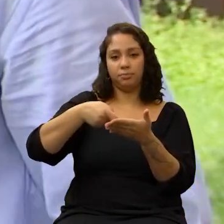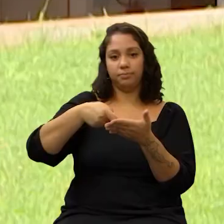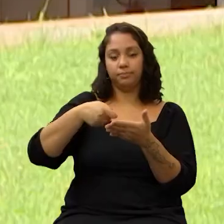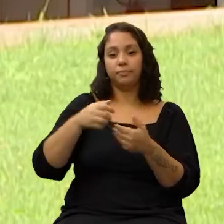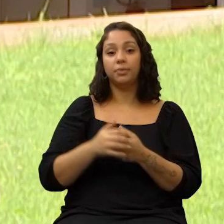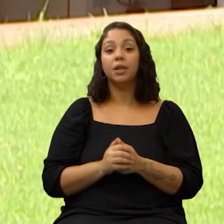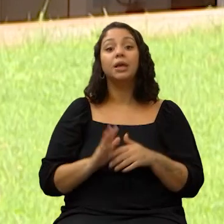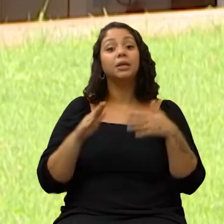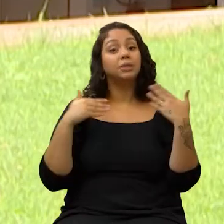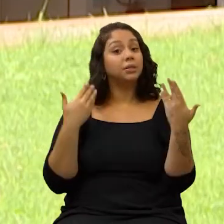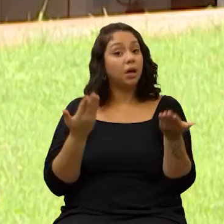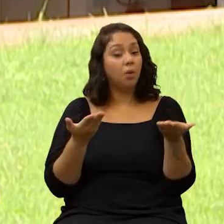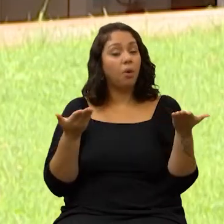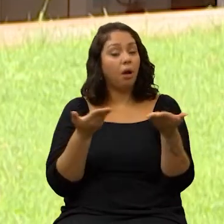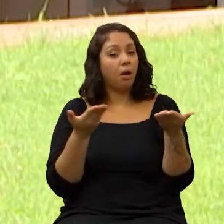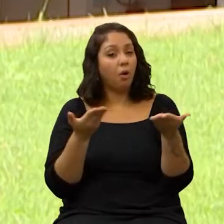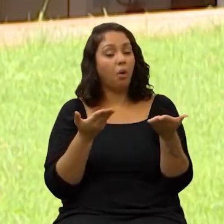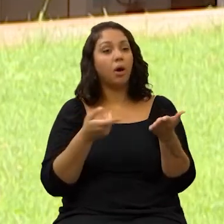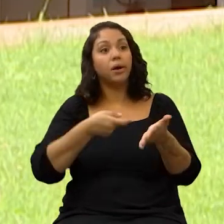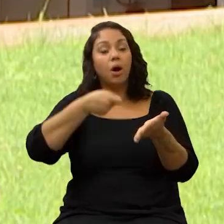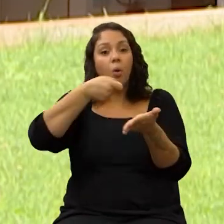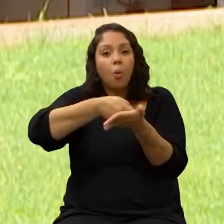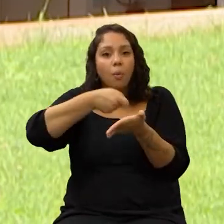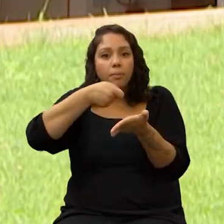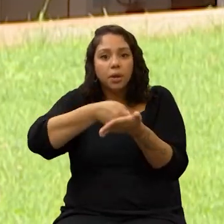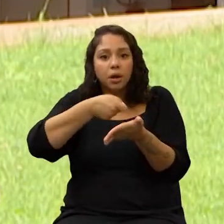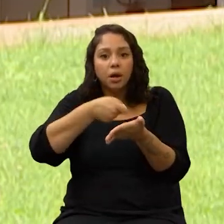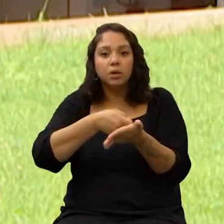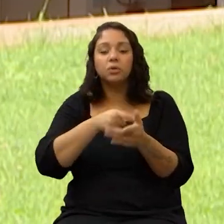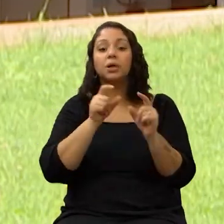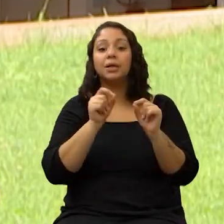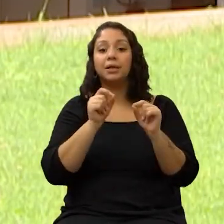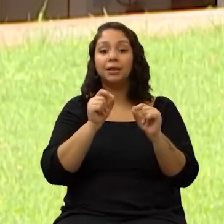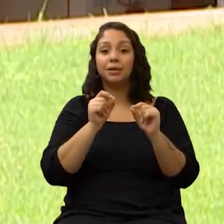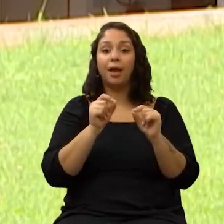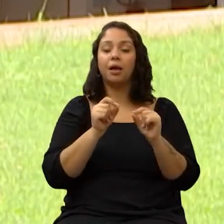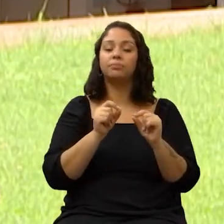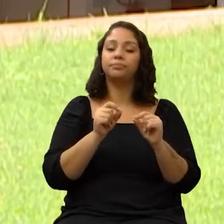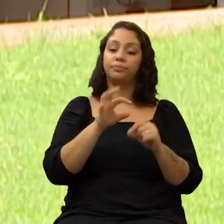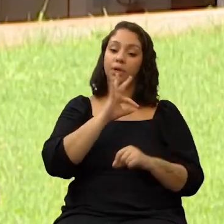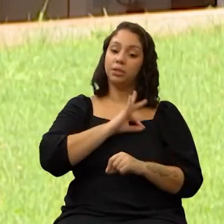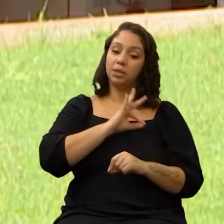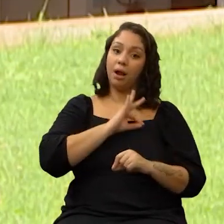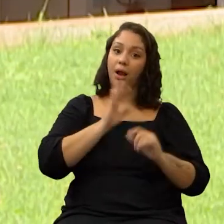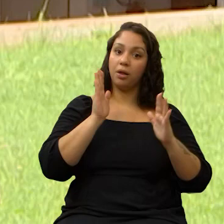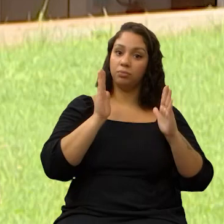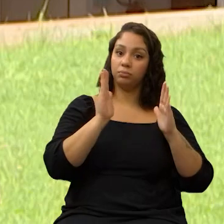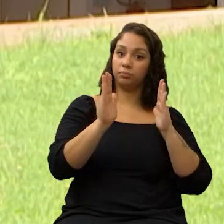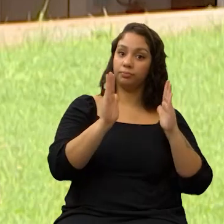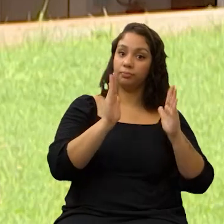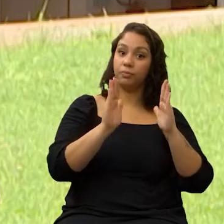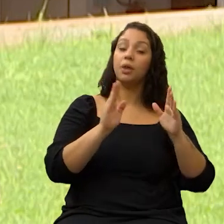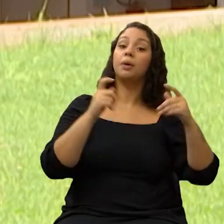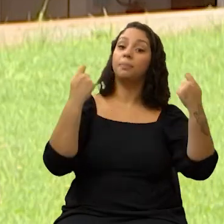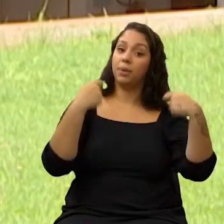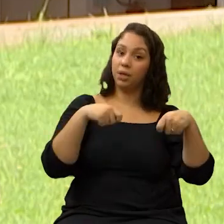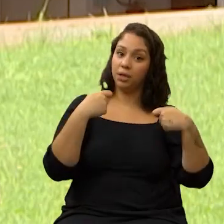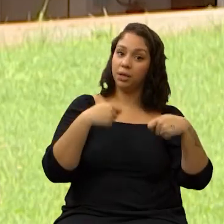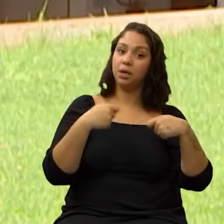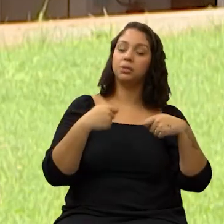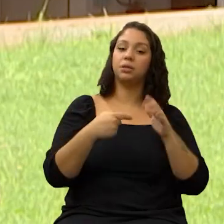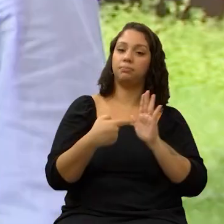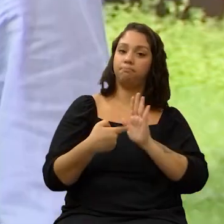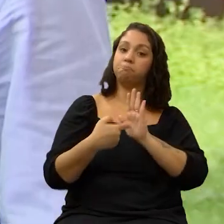renda. E aí nós temos então a obrigação, né, de quem se enquadrar, né, nessa tabela tem que